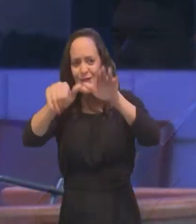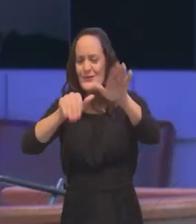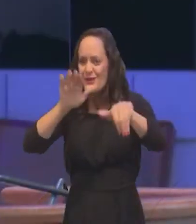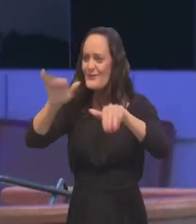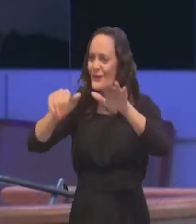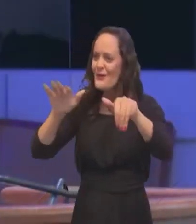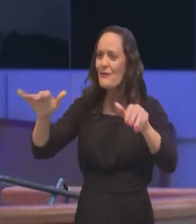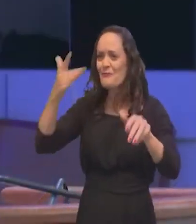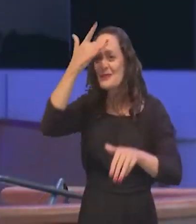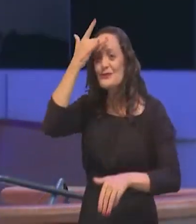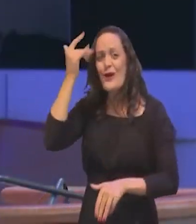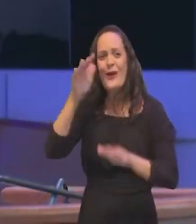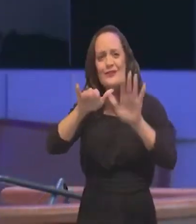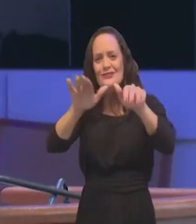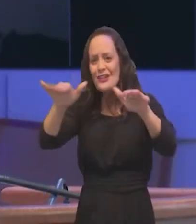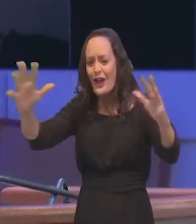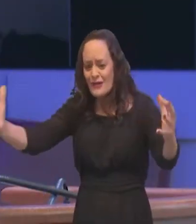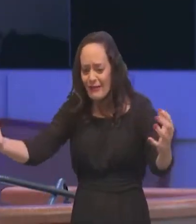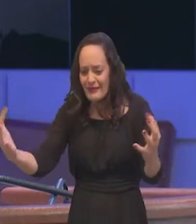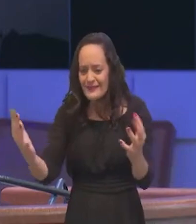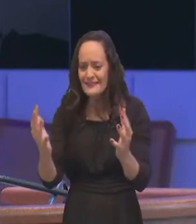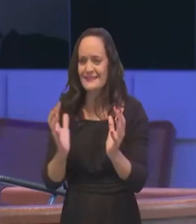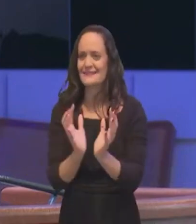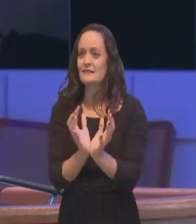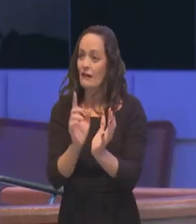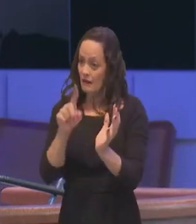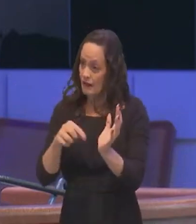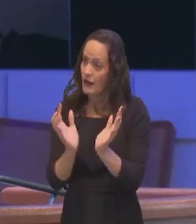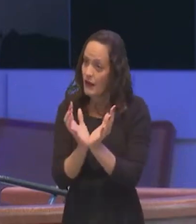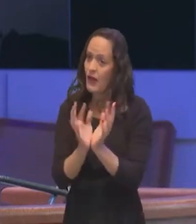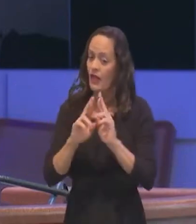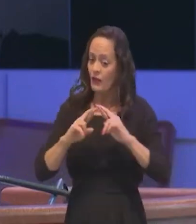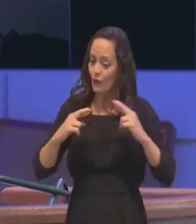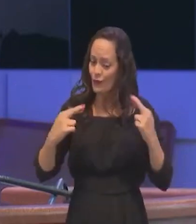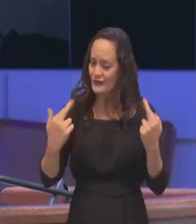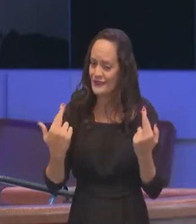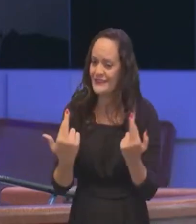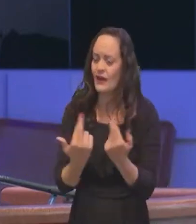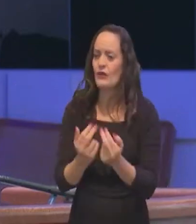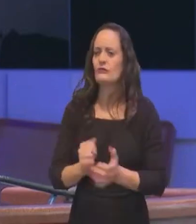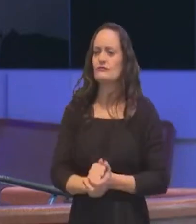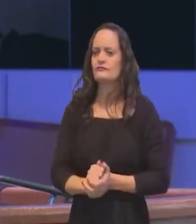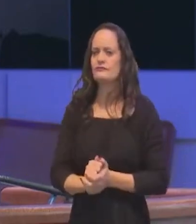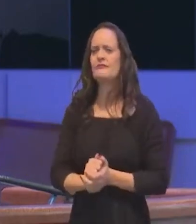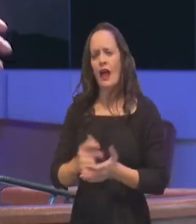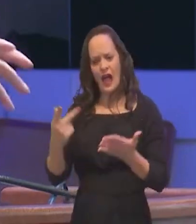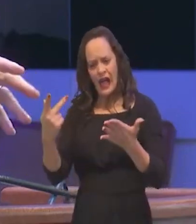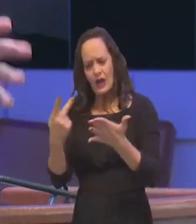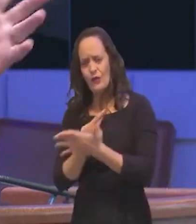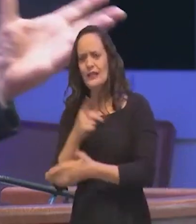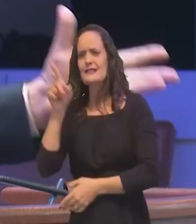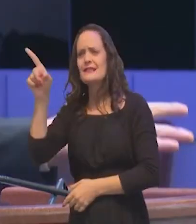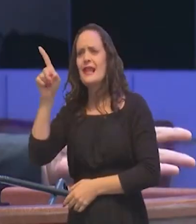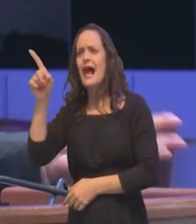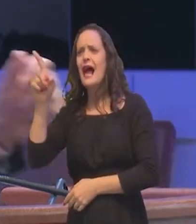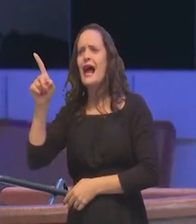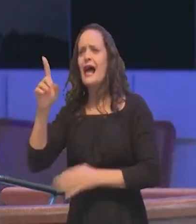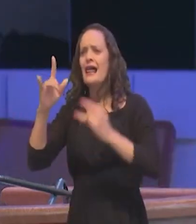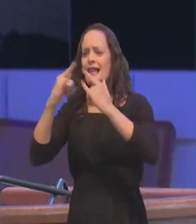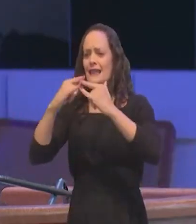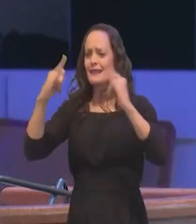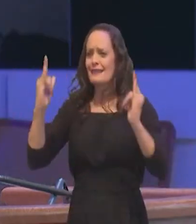para agrupamentos. Assim acontece no tabernáculo, assim acontece na